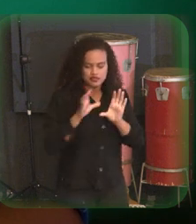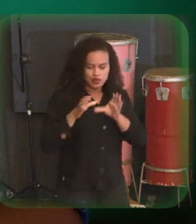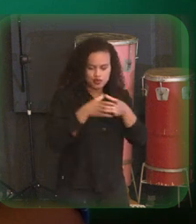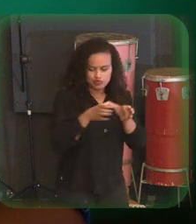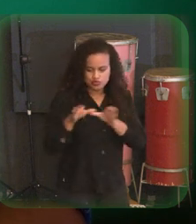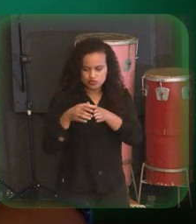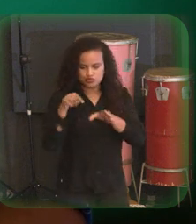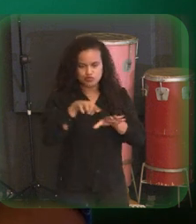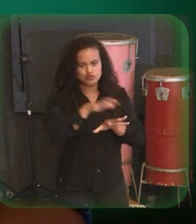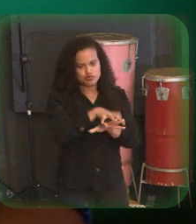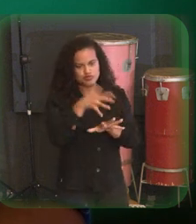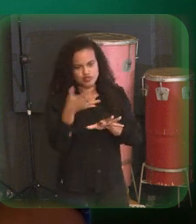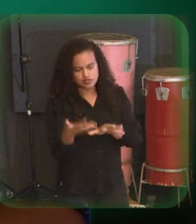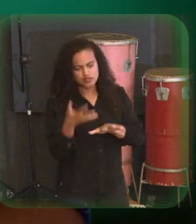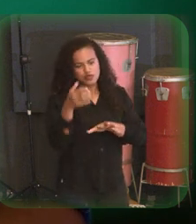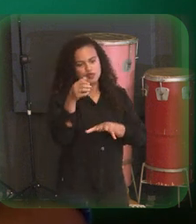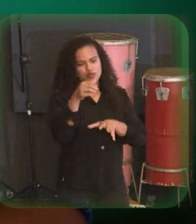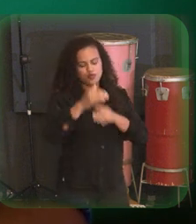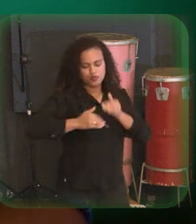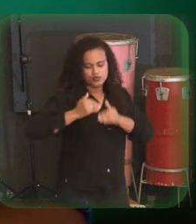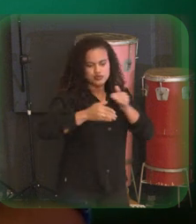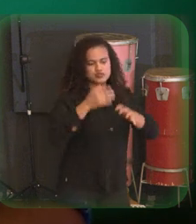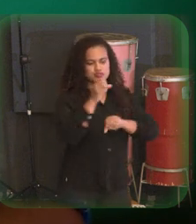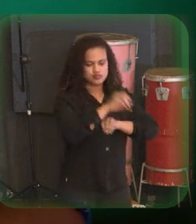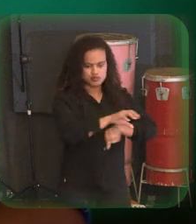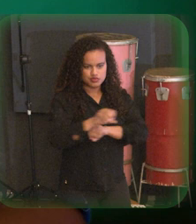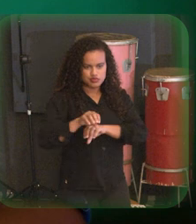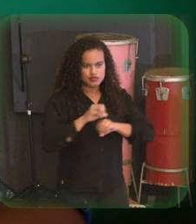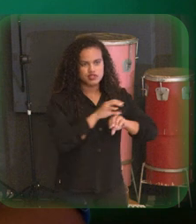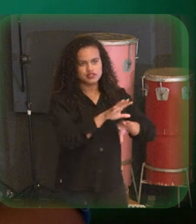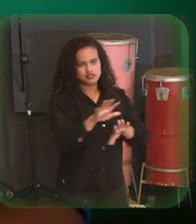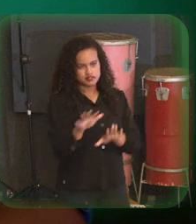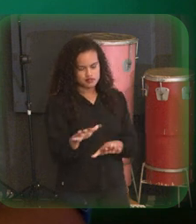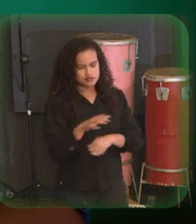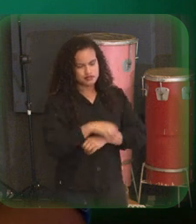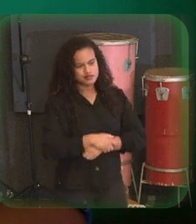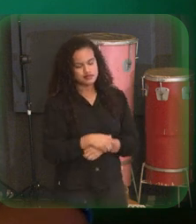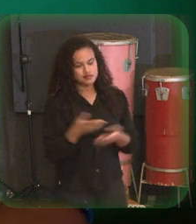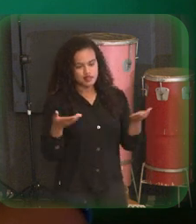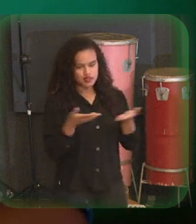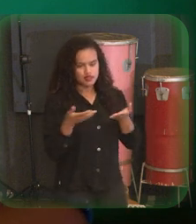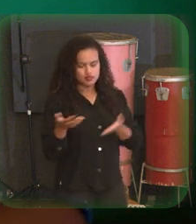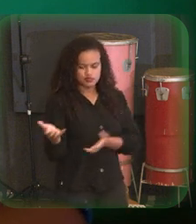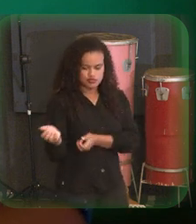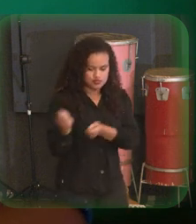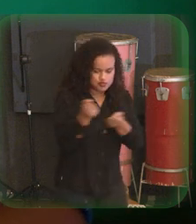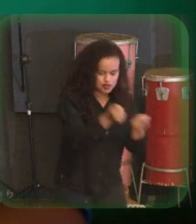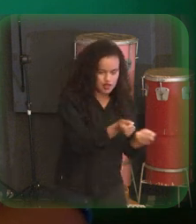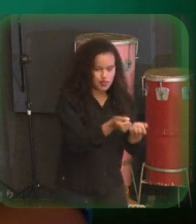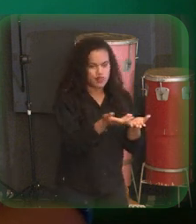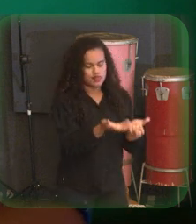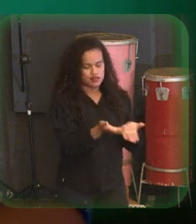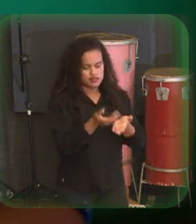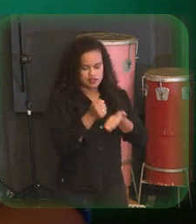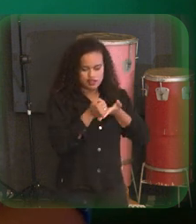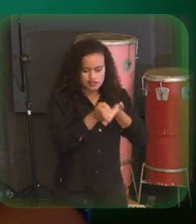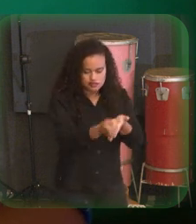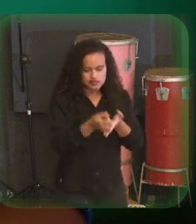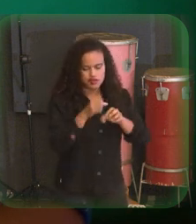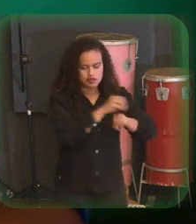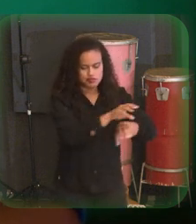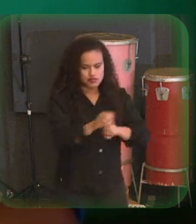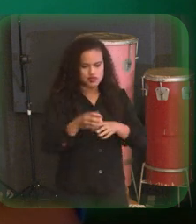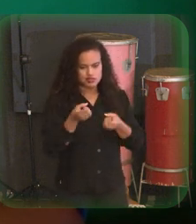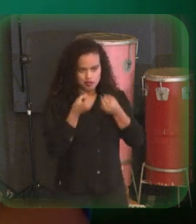foram excluídos do processo educativo, para hoje trazê-los e ofertar educação de